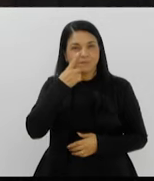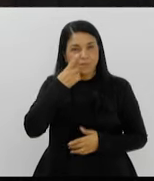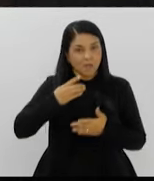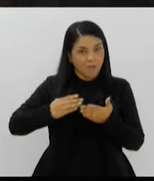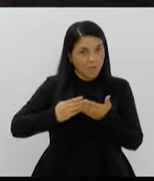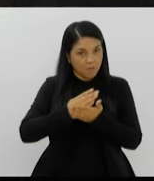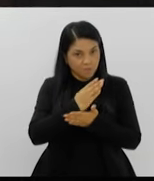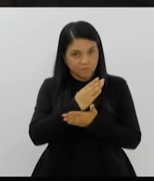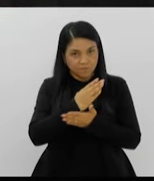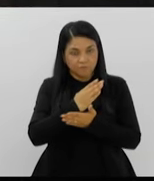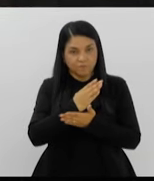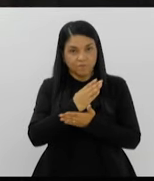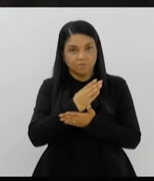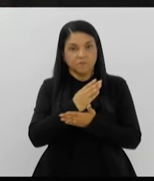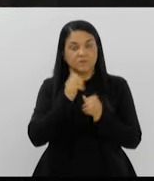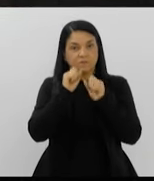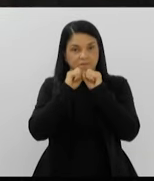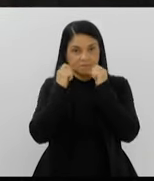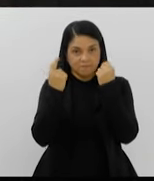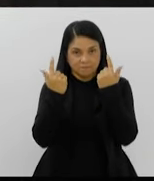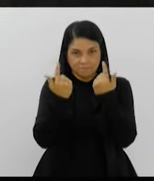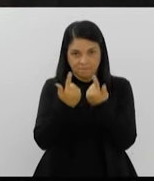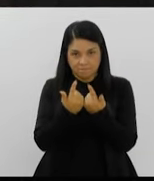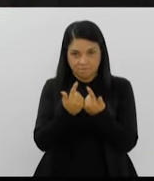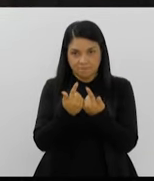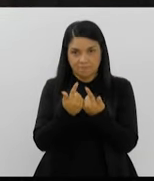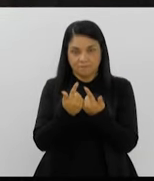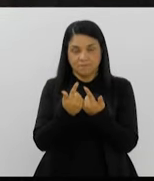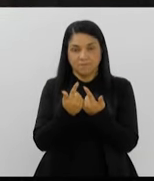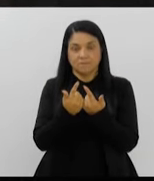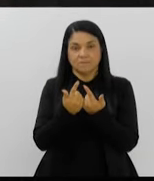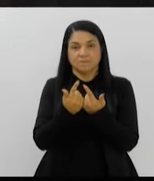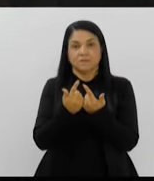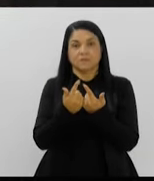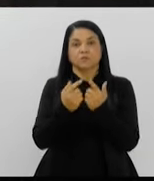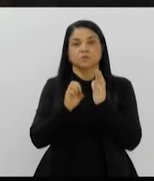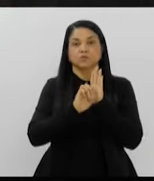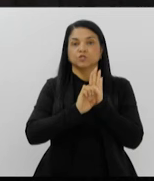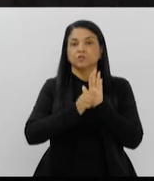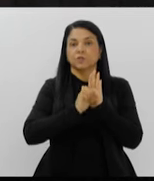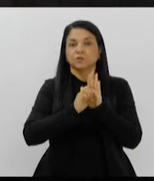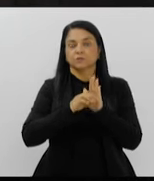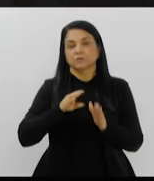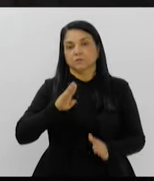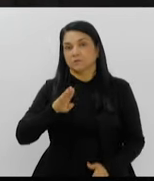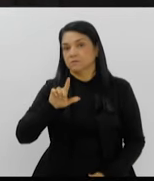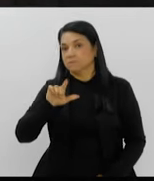aprovado na Assembleia Legislativa o Estatuto das Blitz.